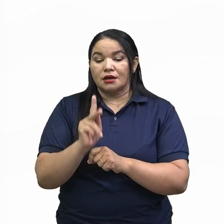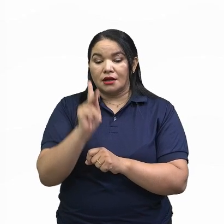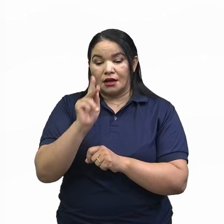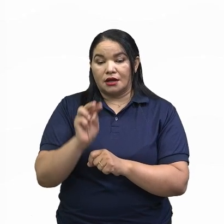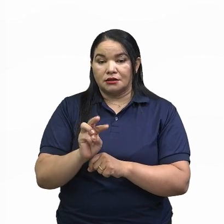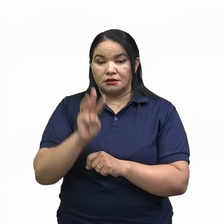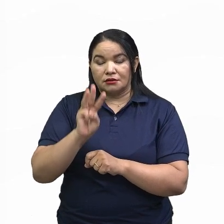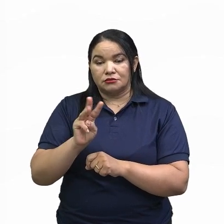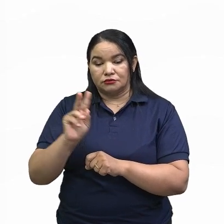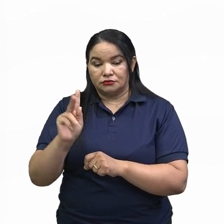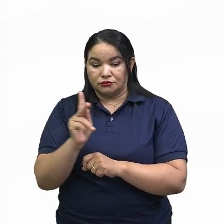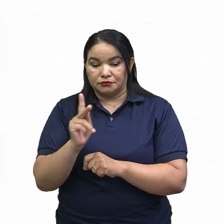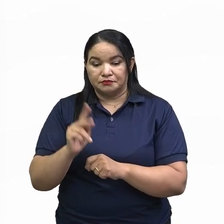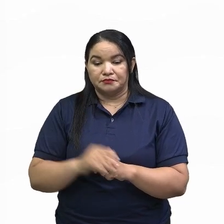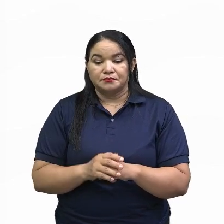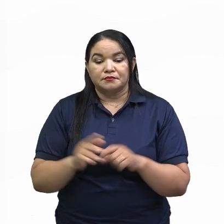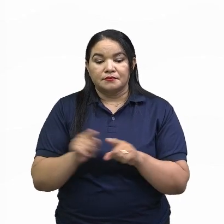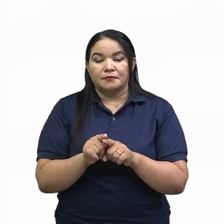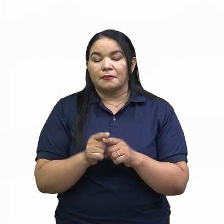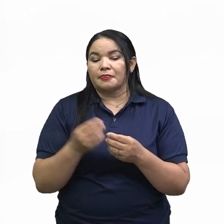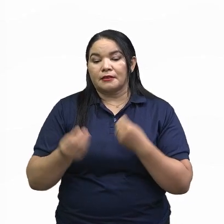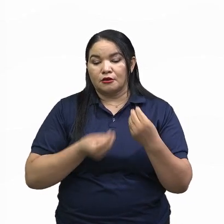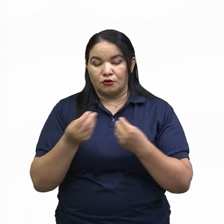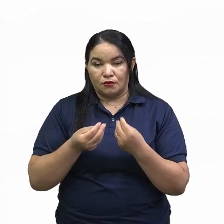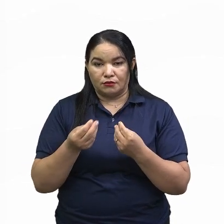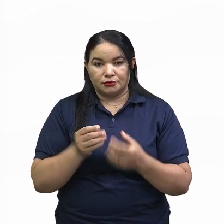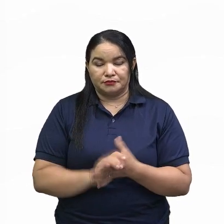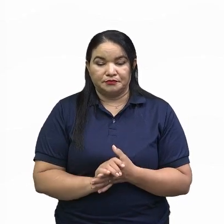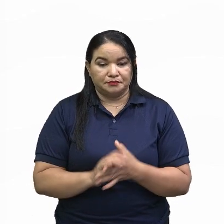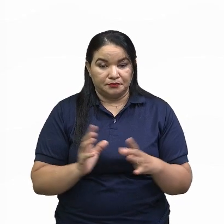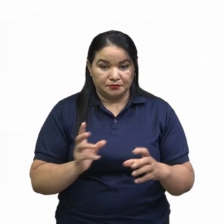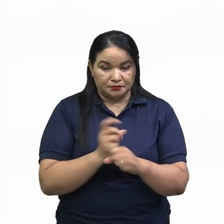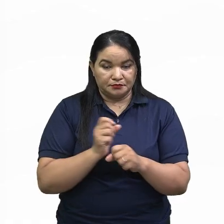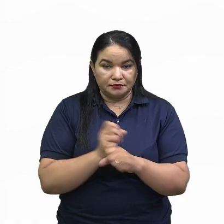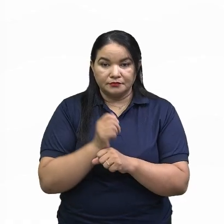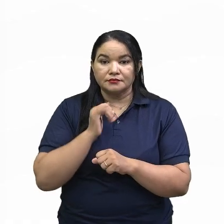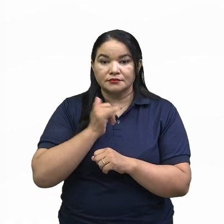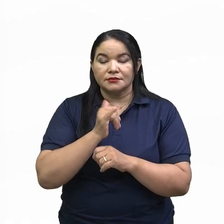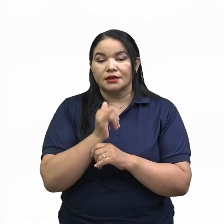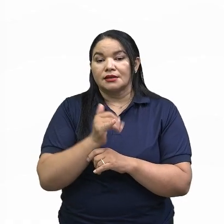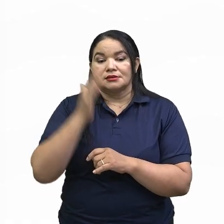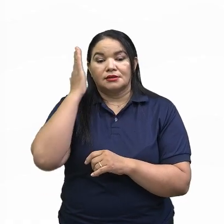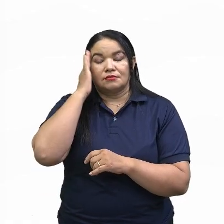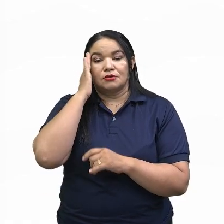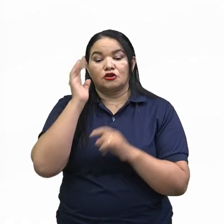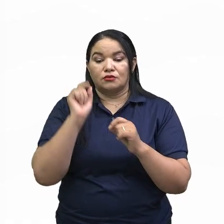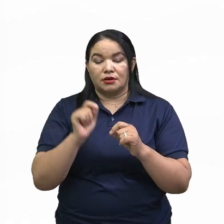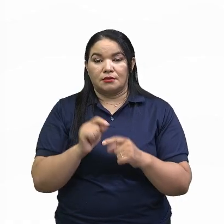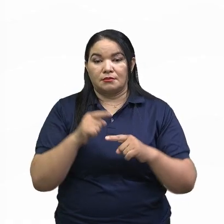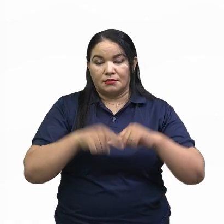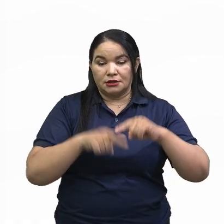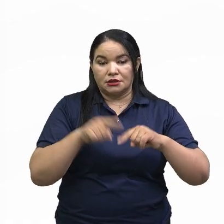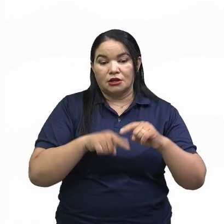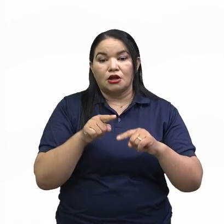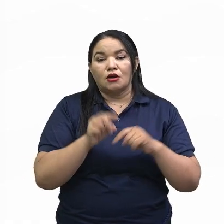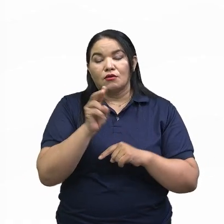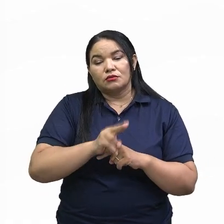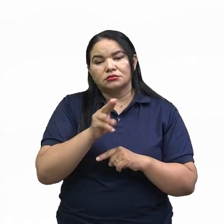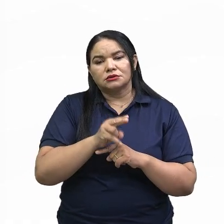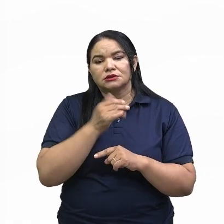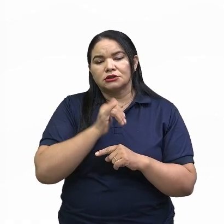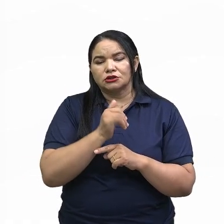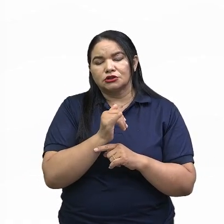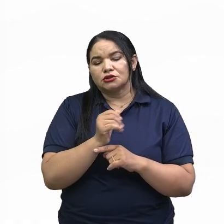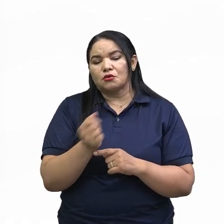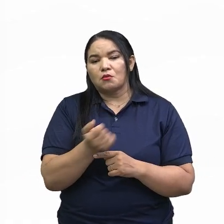cálculo? Para calcularmos o consumo da energia elétrica, basta sabermos qual é a potência do aparelho, e a potência vem